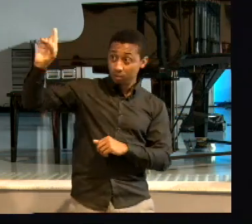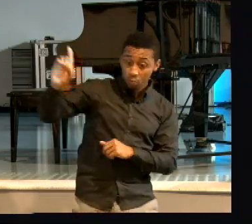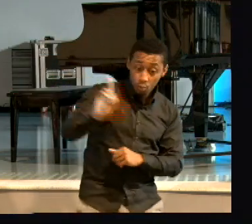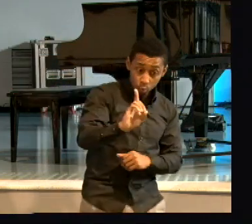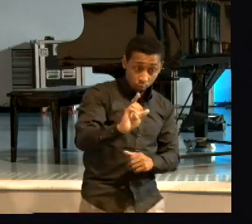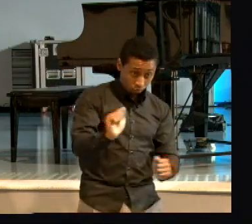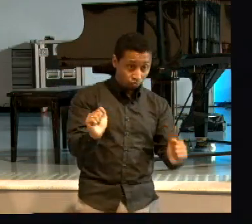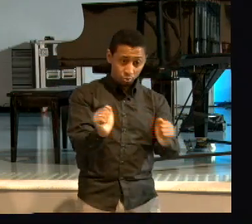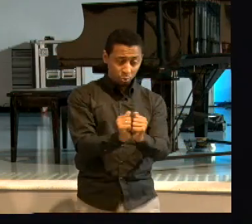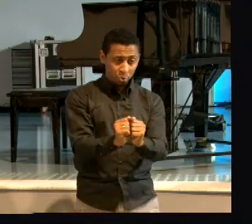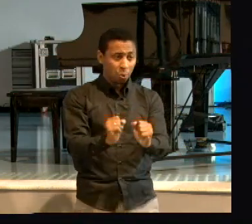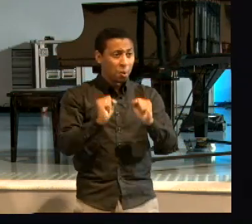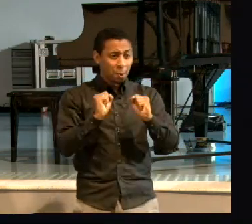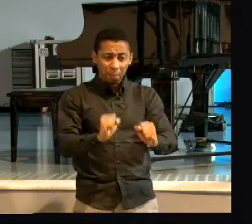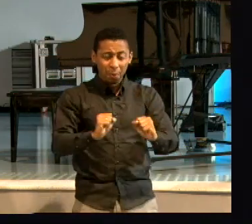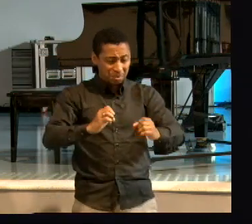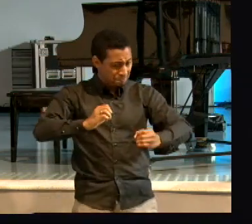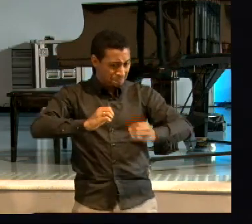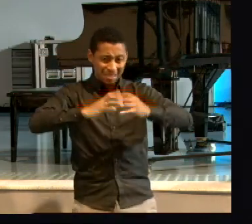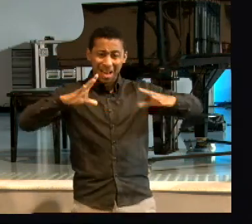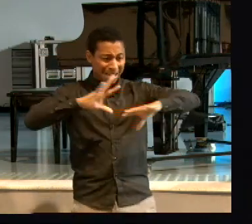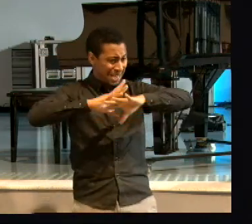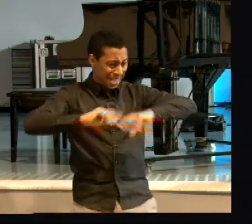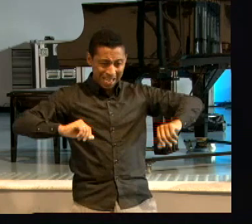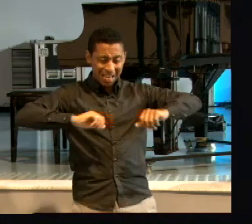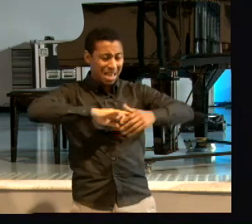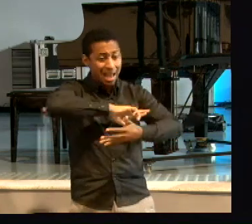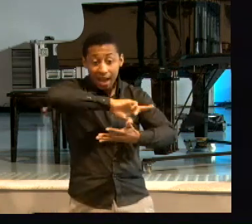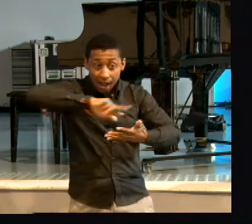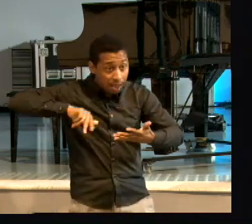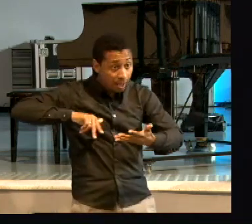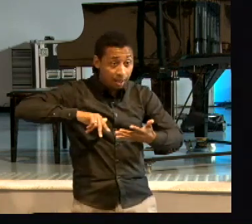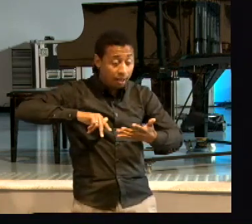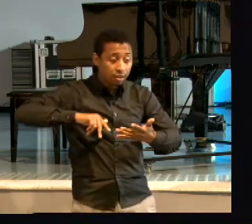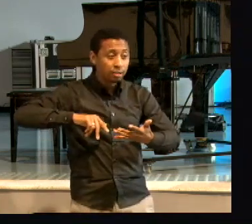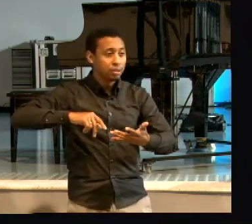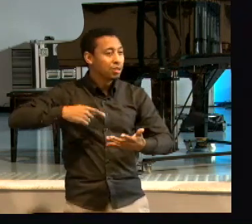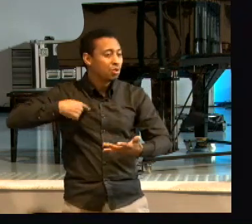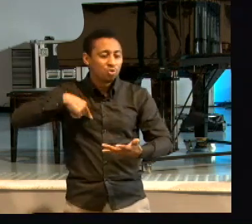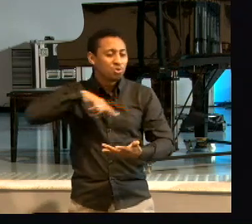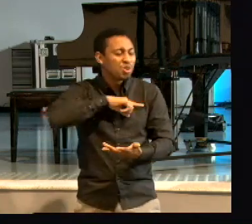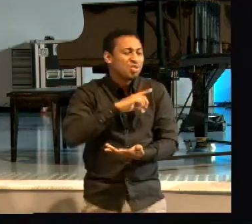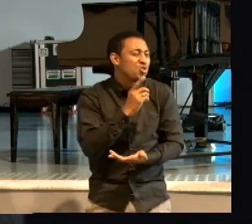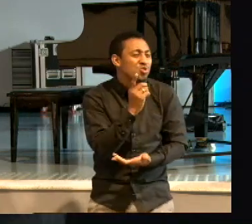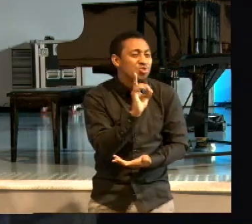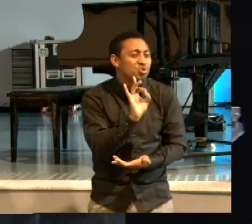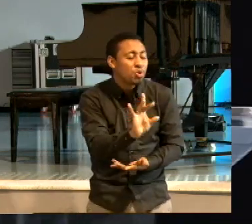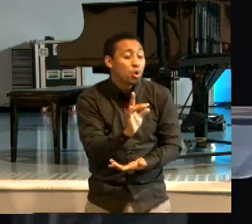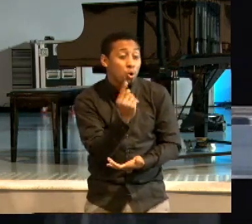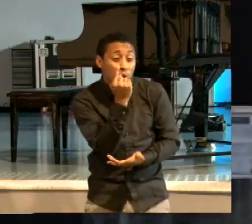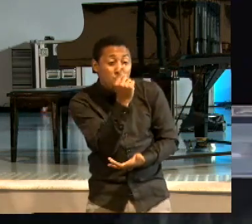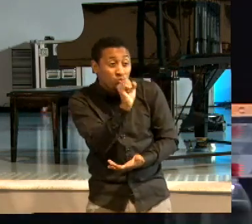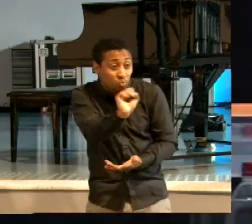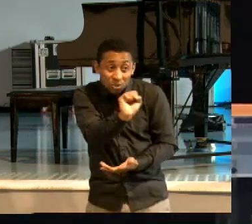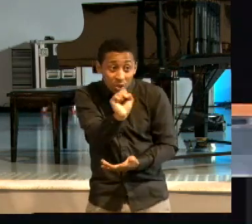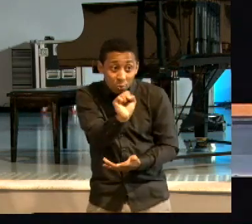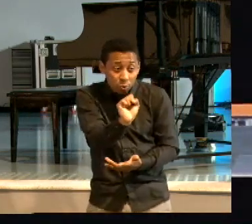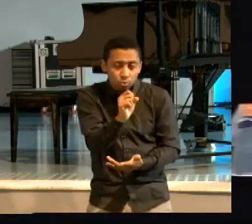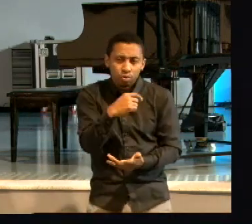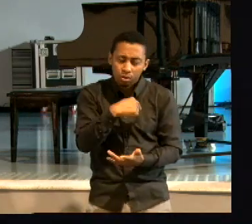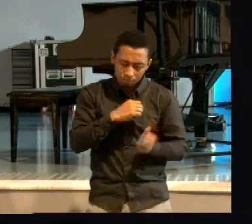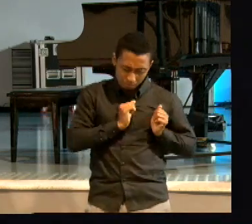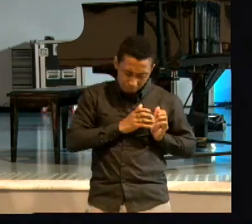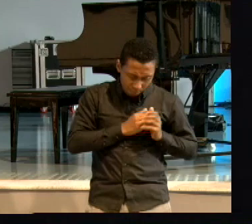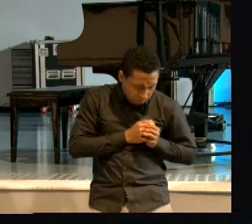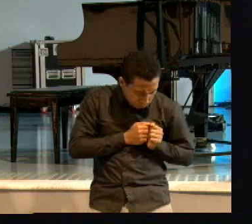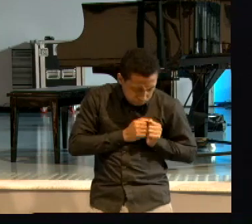acontecer. Às vezes tudo que Ele precisa é um segundo de bobeira da nossa parte, quando a gente baixa a guarda, se expõe, e Ele